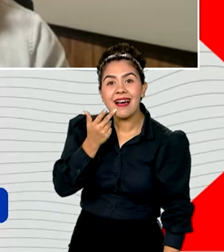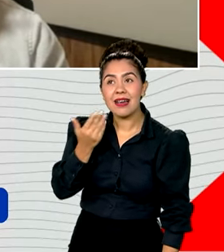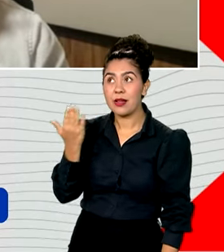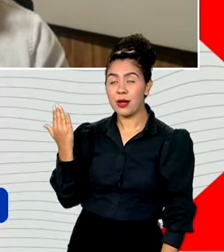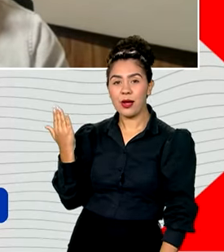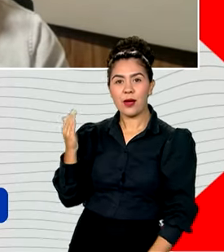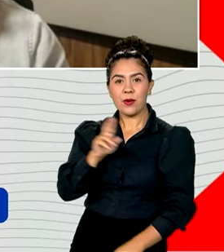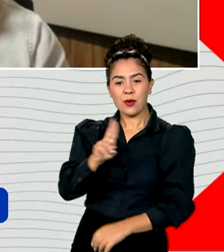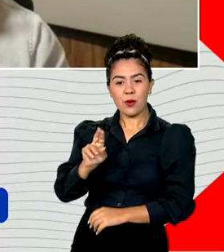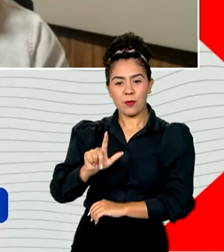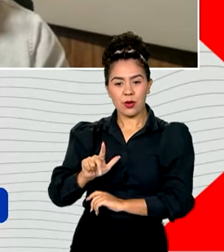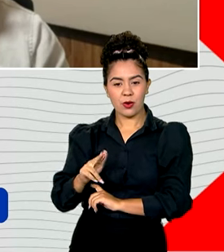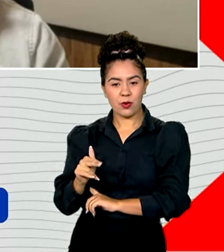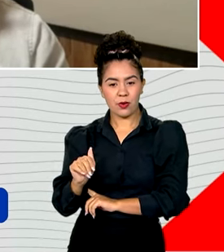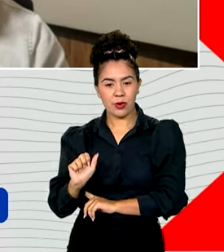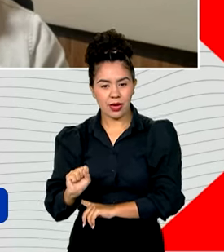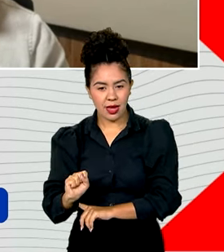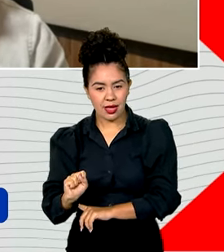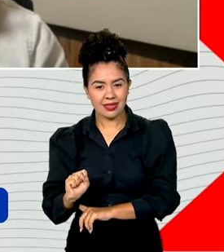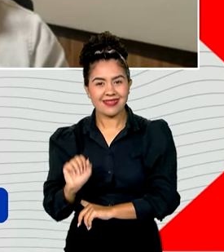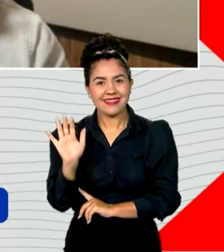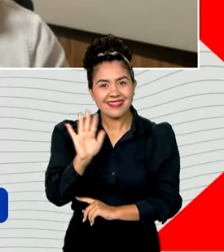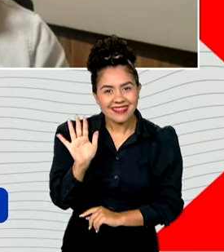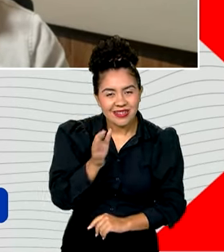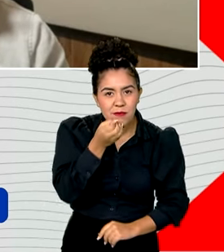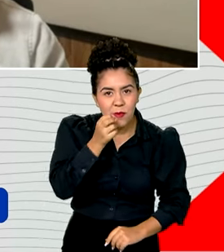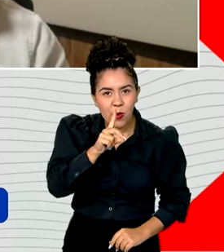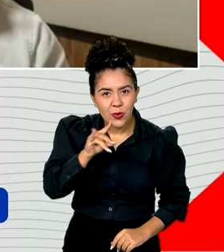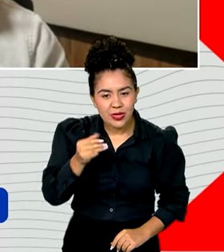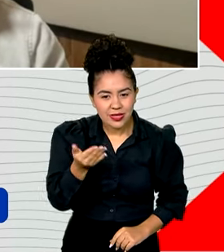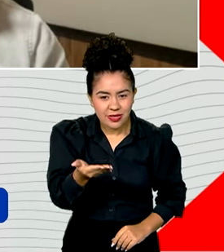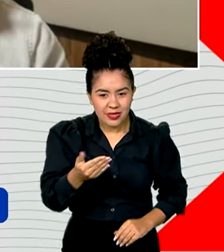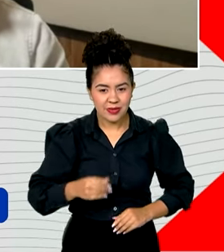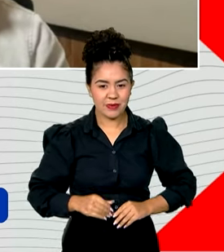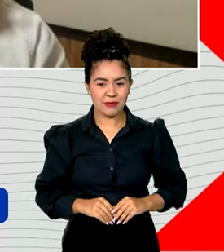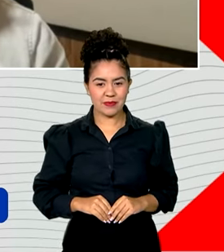Lucas falconeri Oi Lucas bem-vindo Bom dia